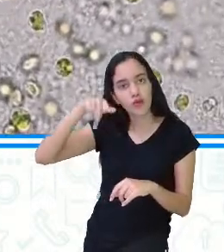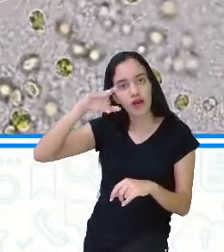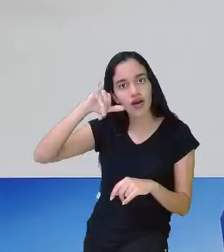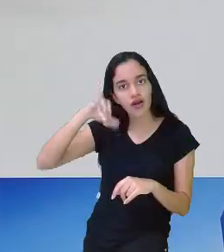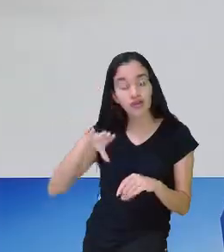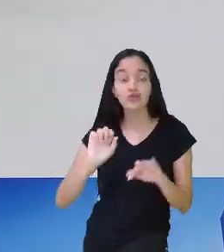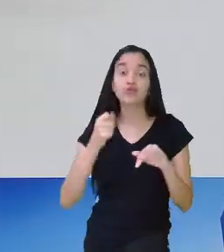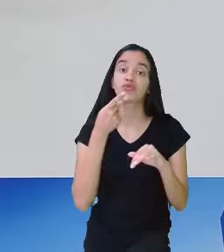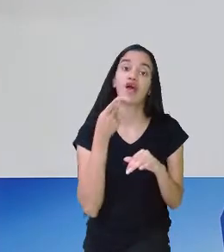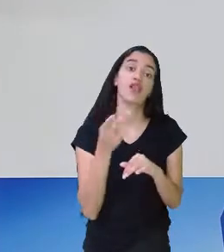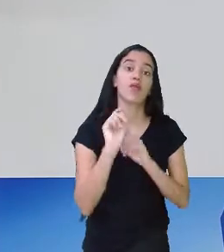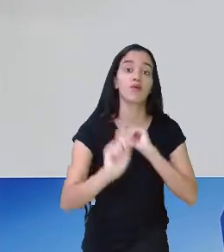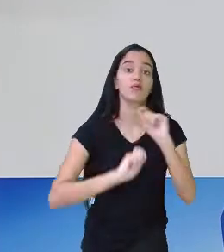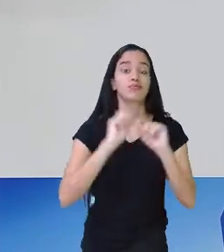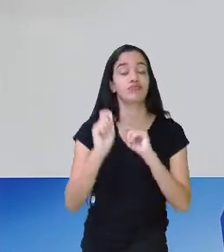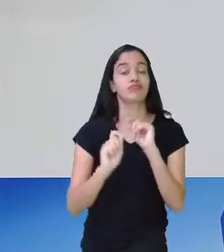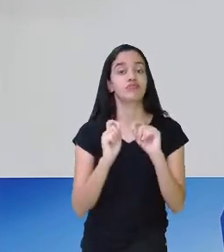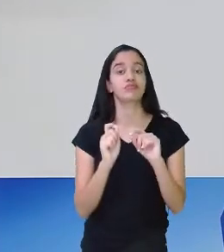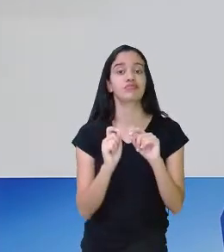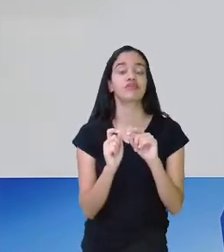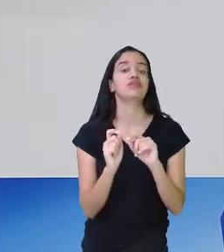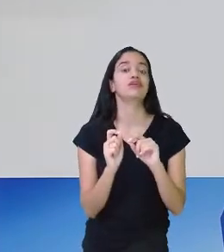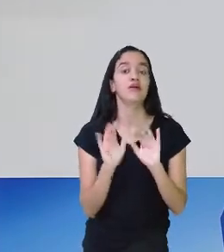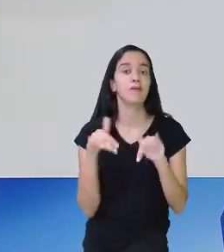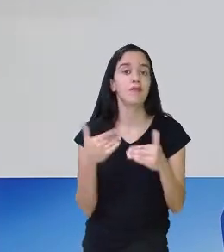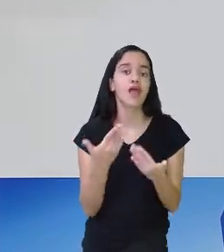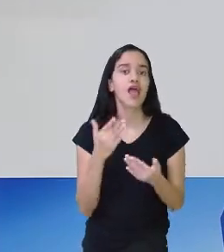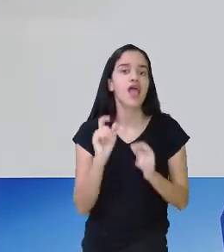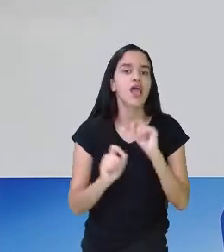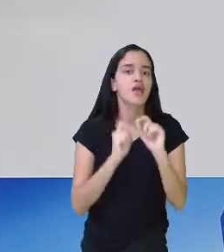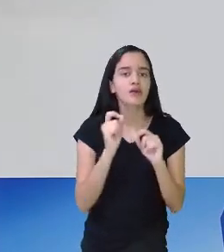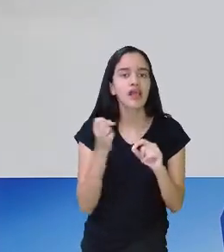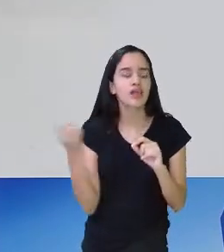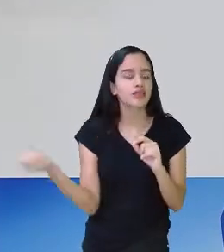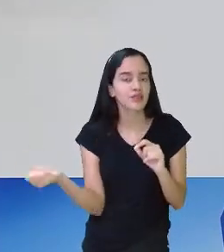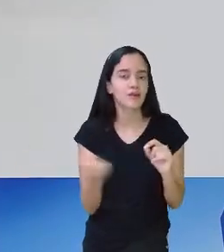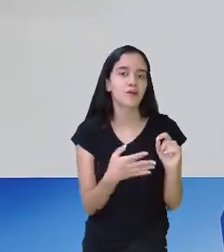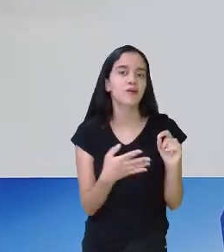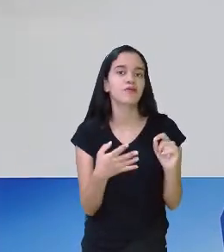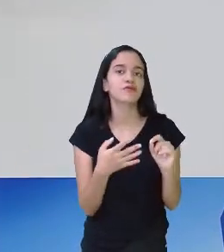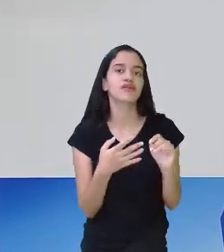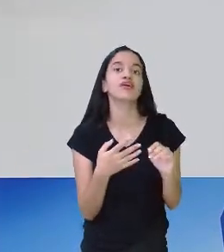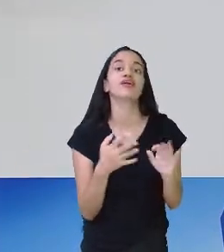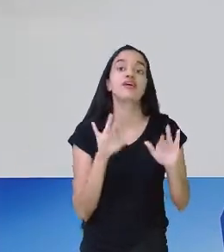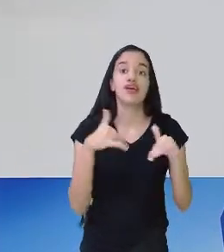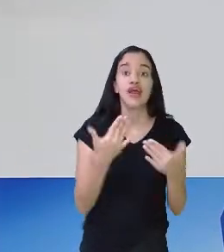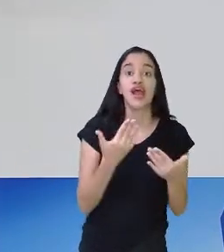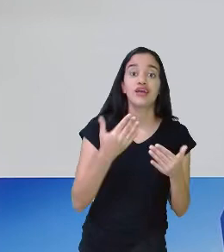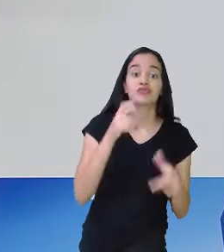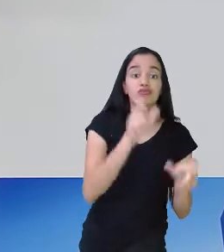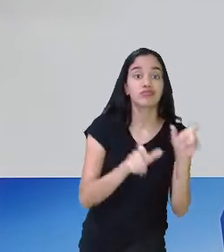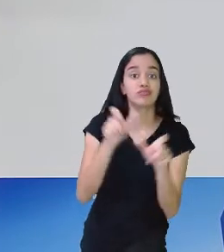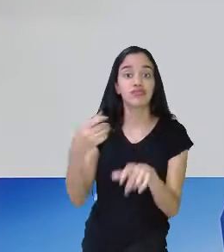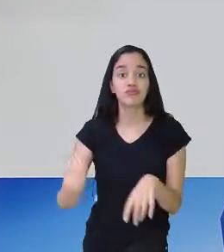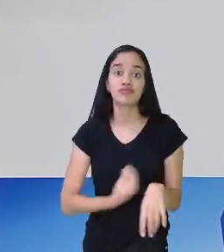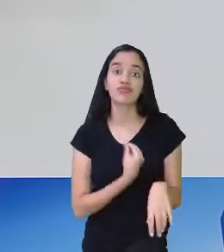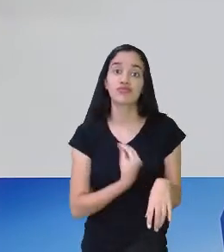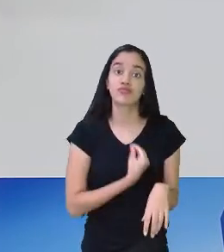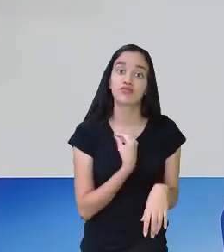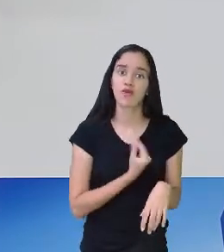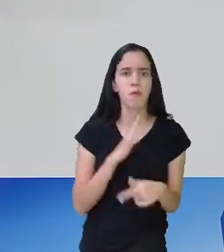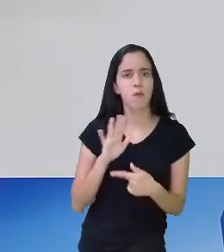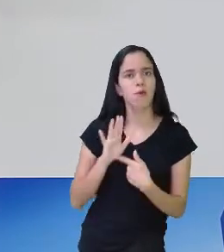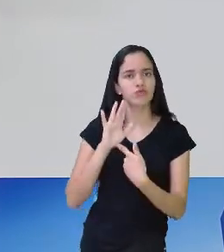A gente falou que os protozoários, por ser uma classe nova, naqueles reinos dos seres vivos, lembra que eu mostrei aquele reino